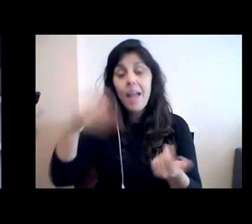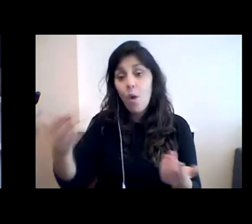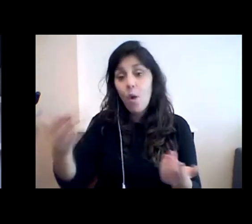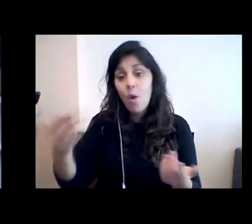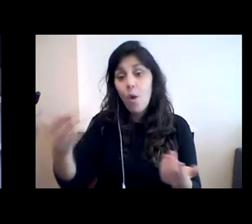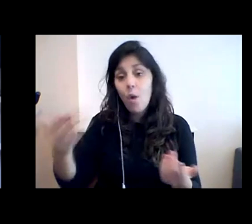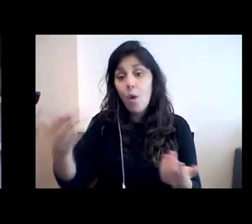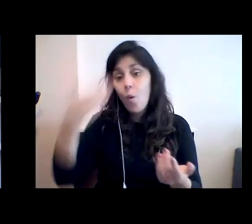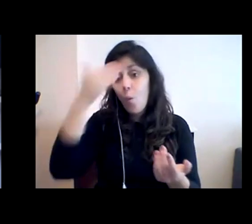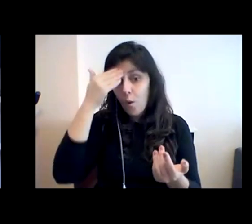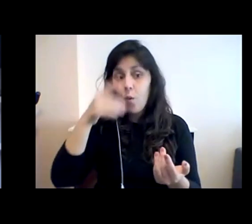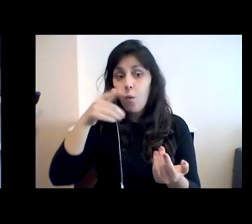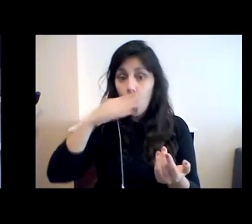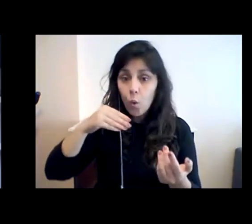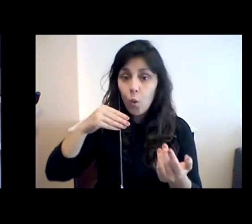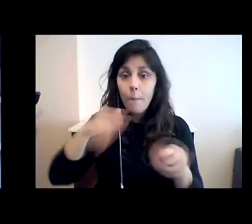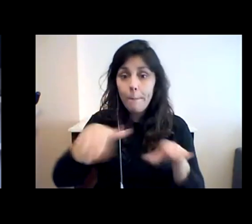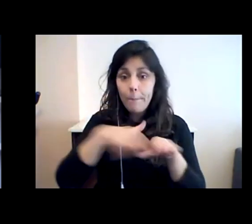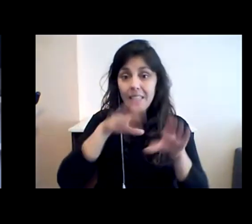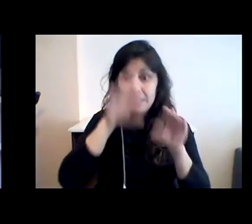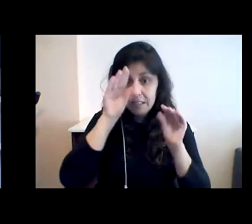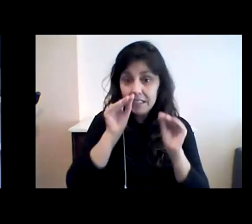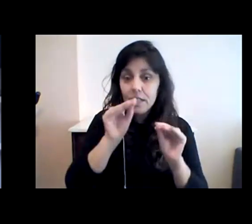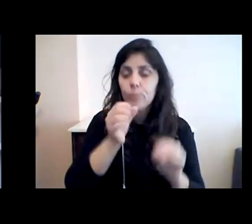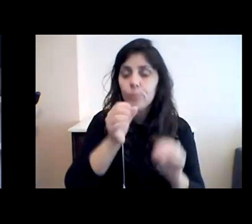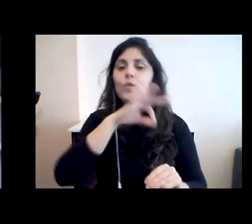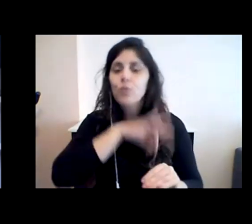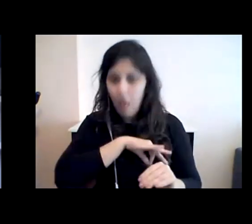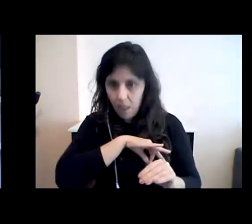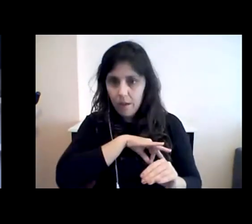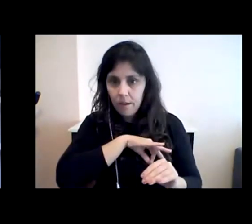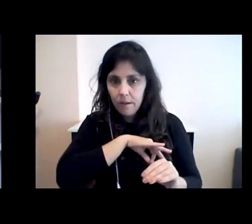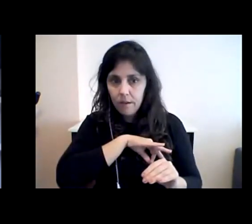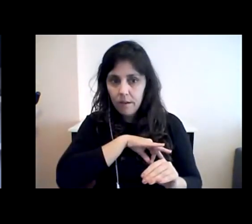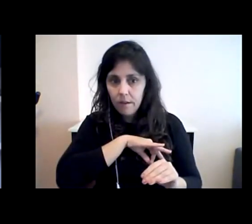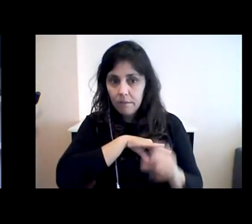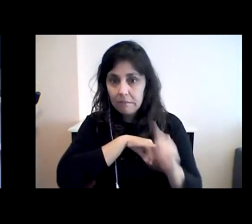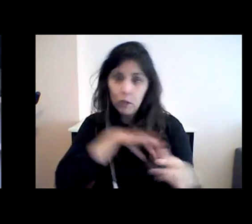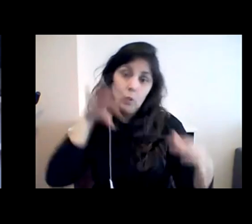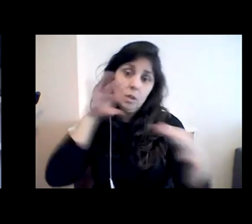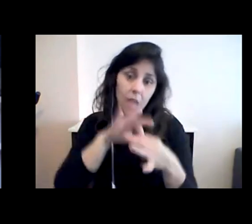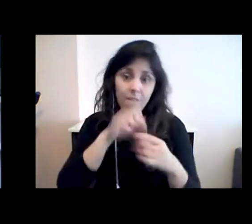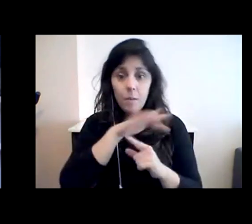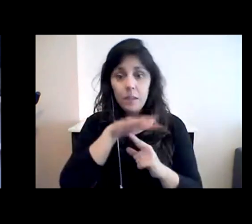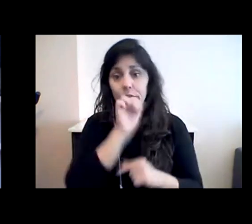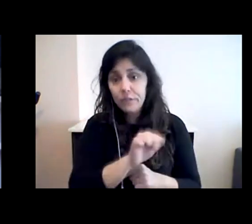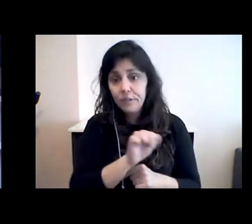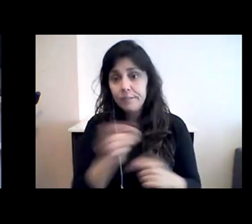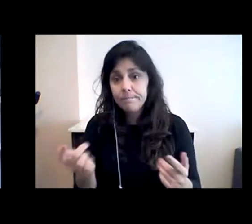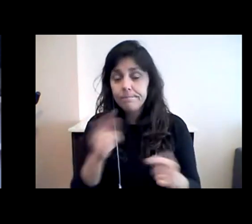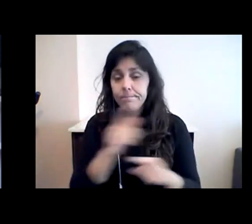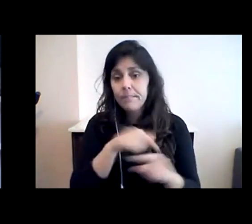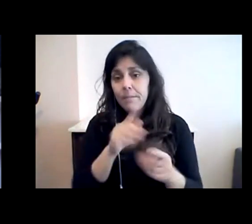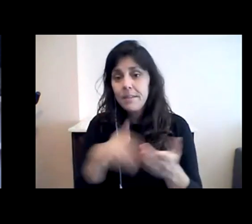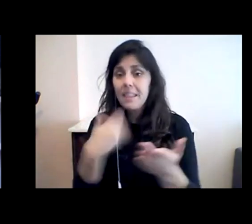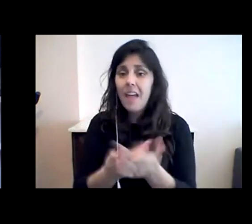continuar a não ter um ensino superior a ele associado à sua própria formação, estamos a perpetuar a